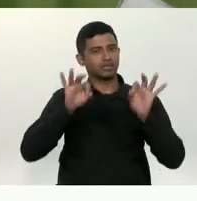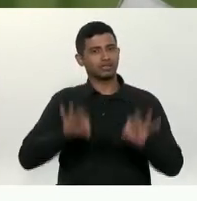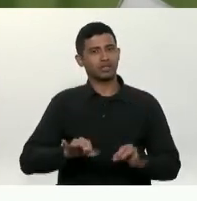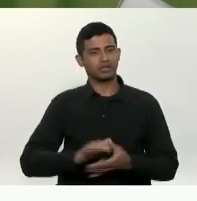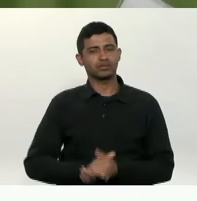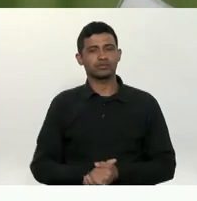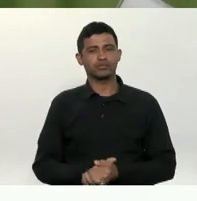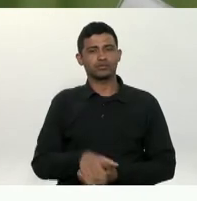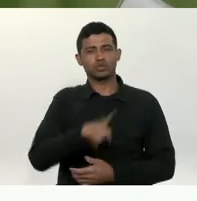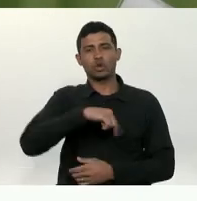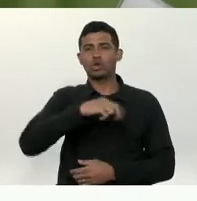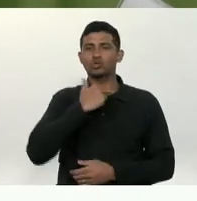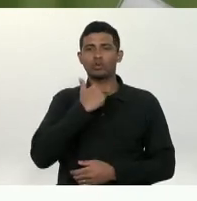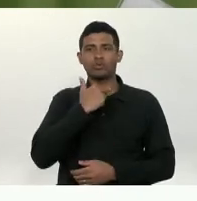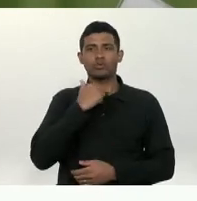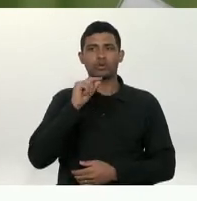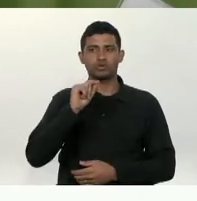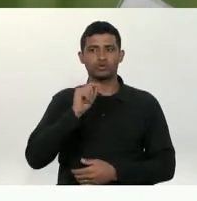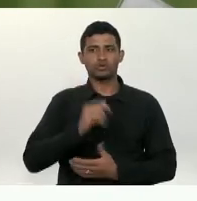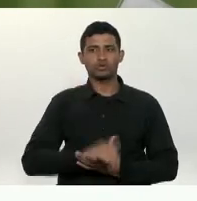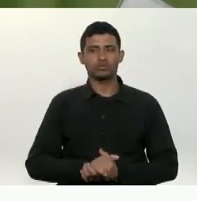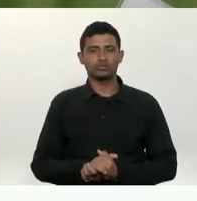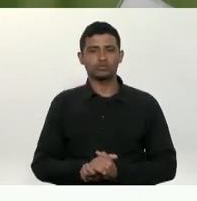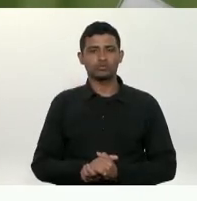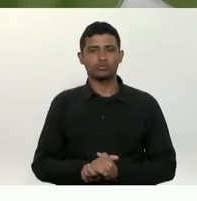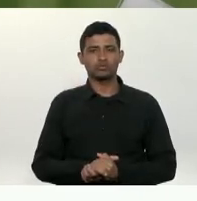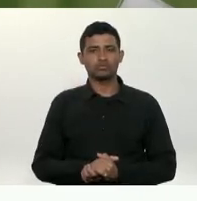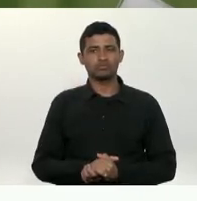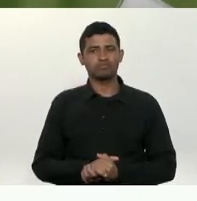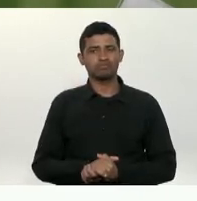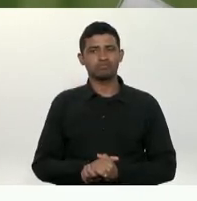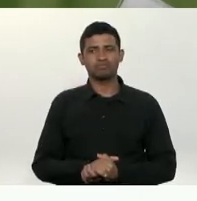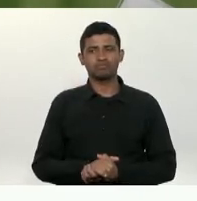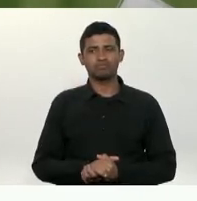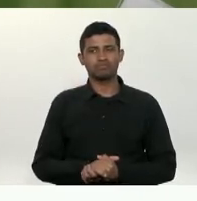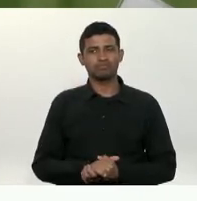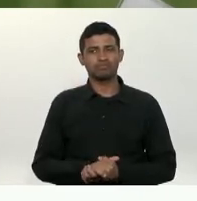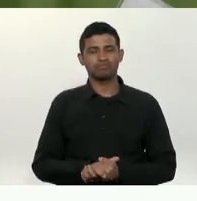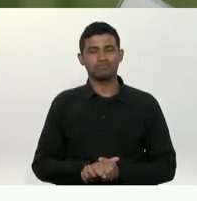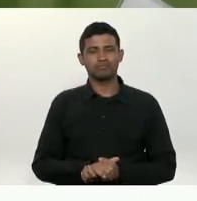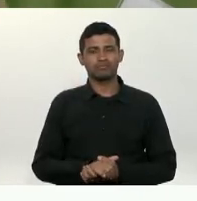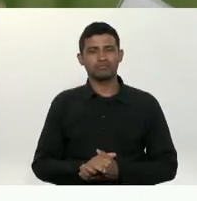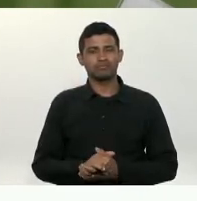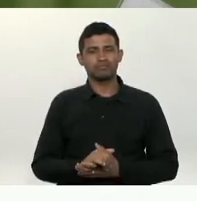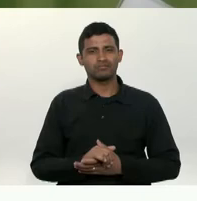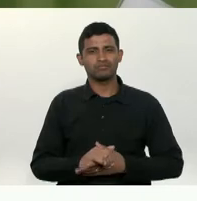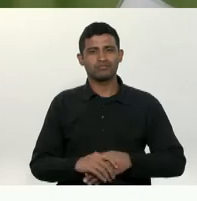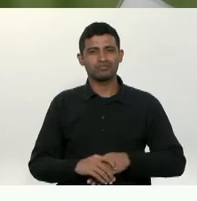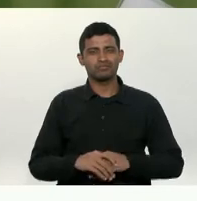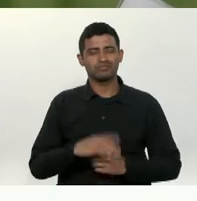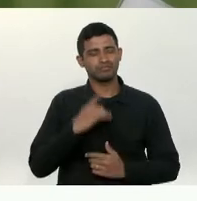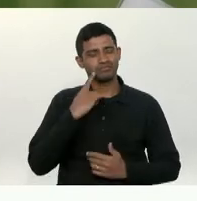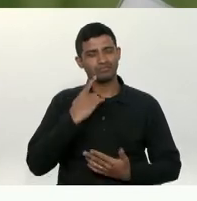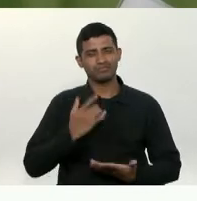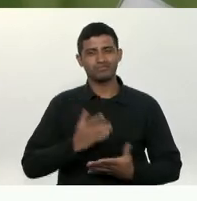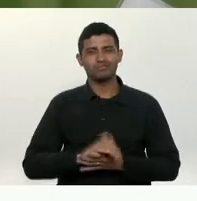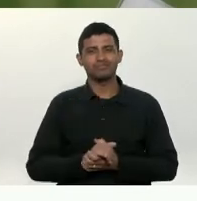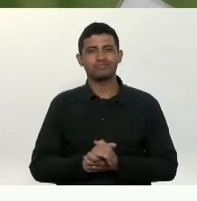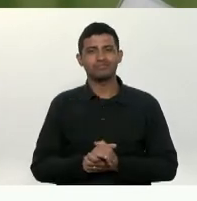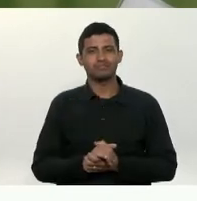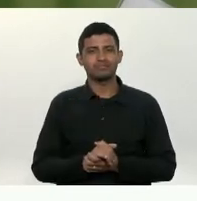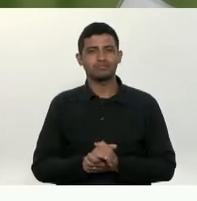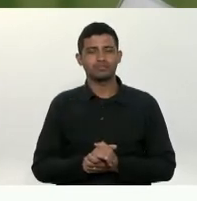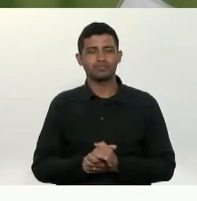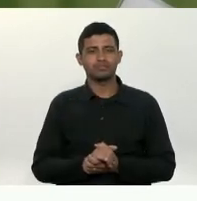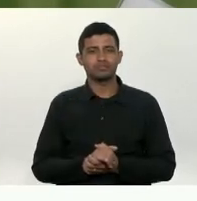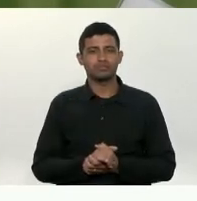podemos é receber aqui representante da multinacional e citar na CPI que não